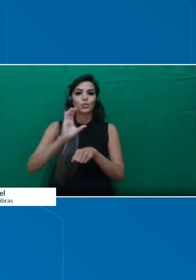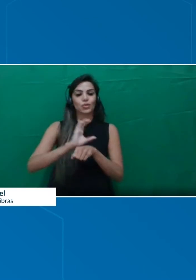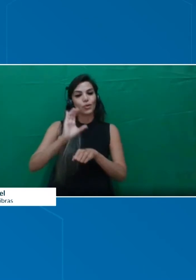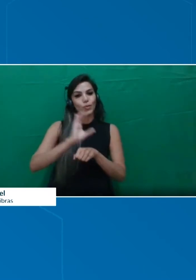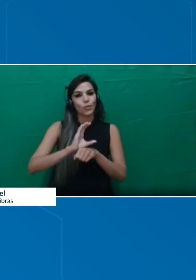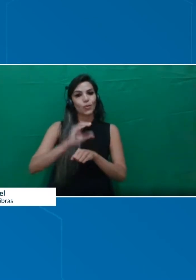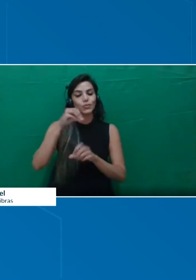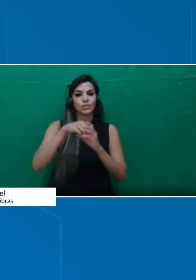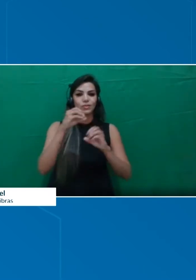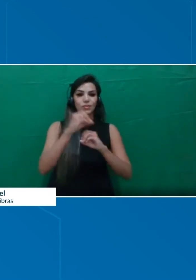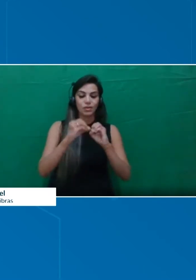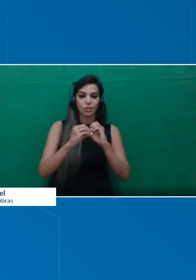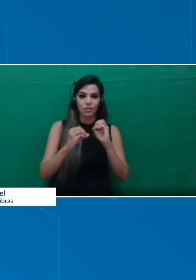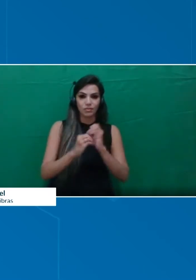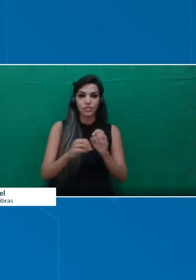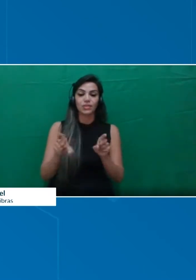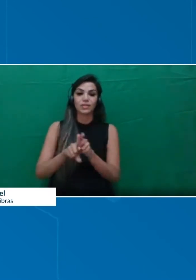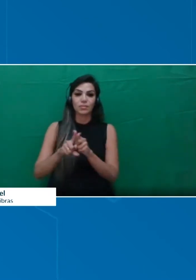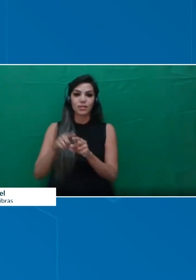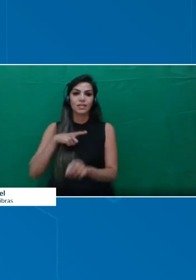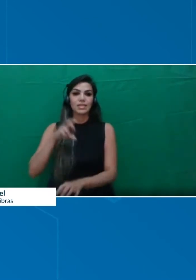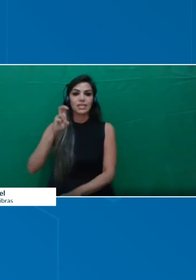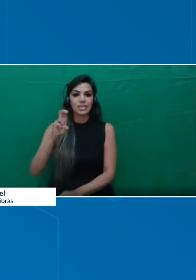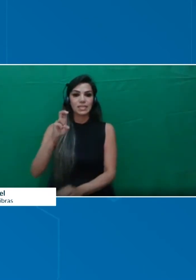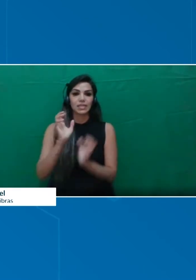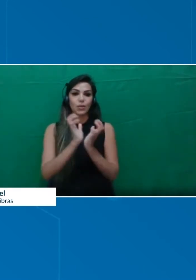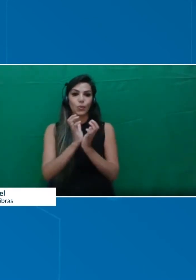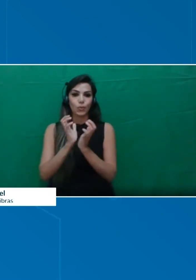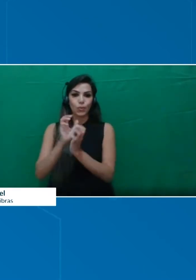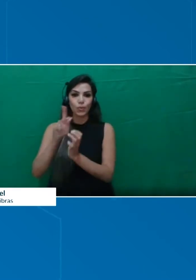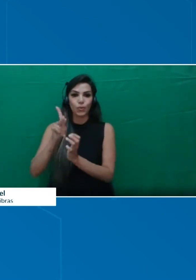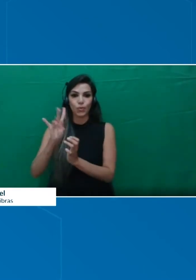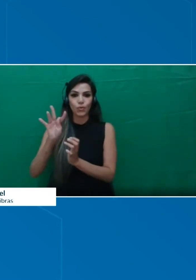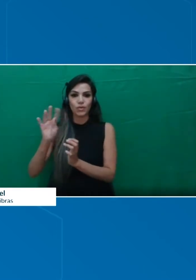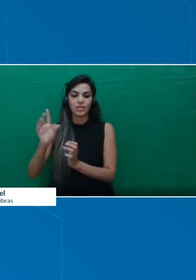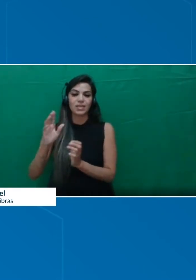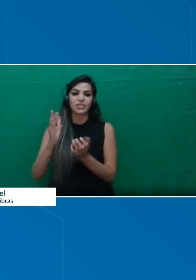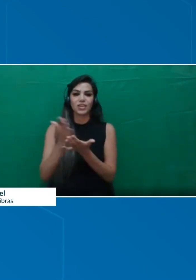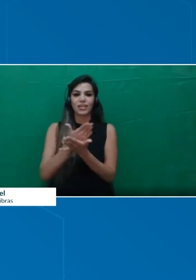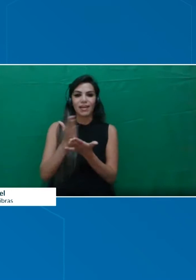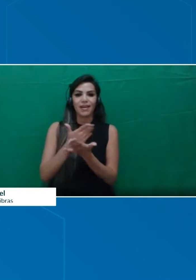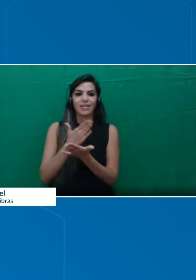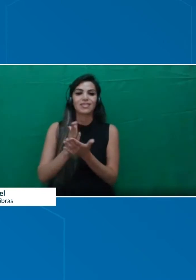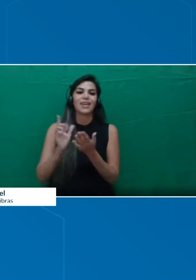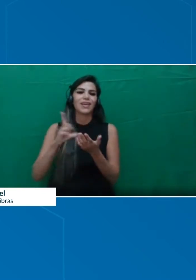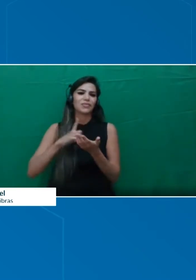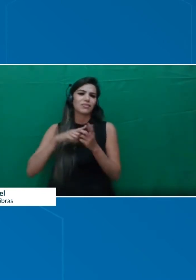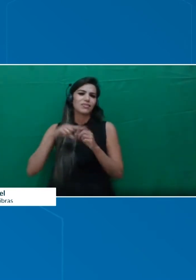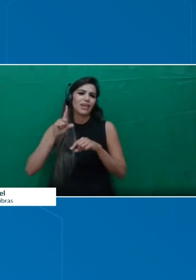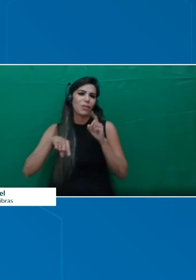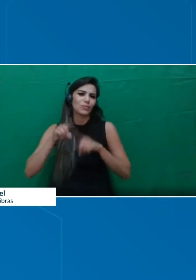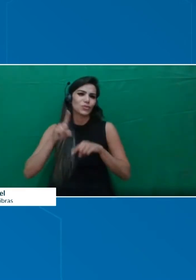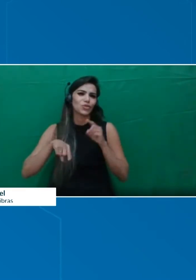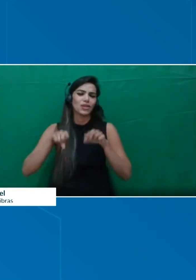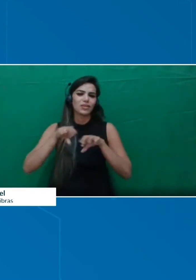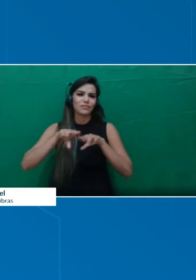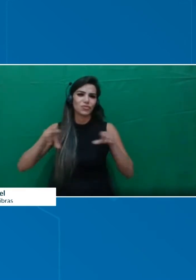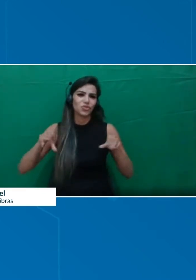dessas 10 bolsas, 5 kits com os nossos caderninhos, com os nossos mimos UFG,